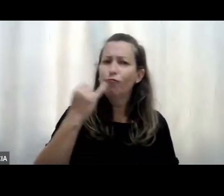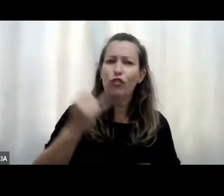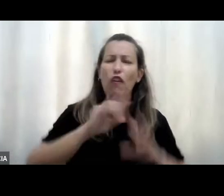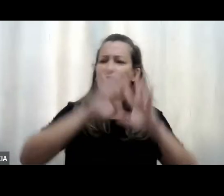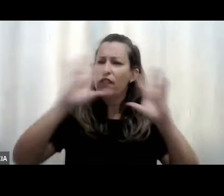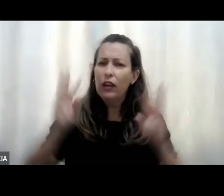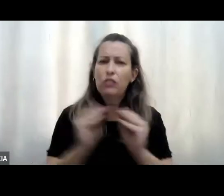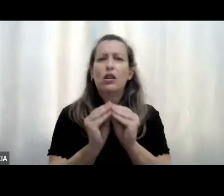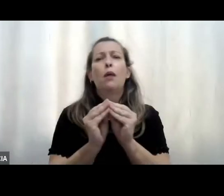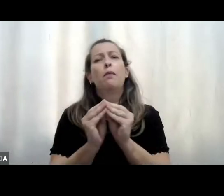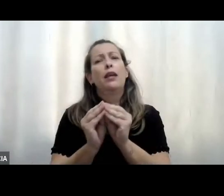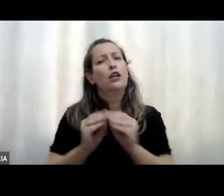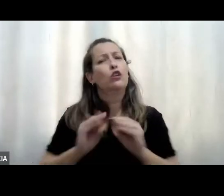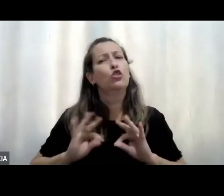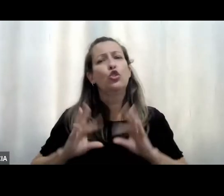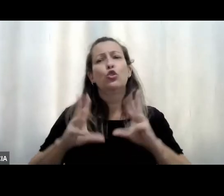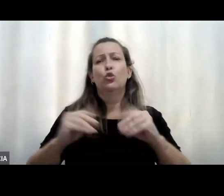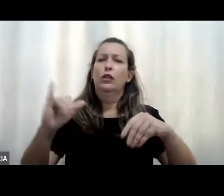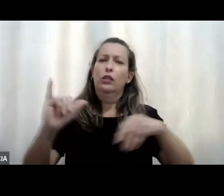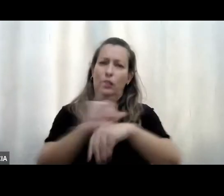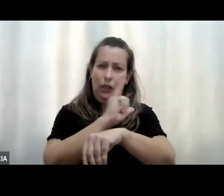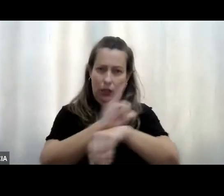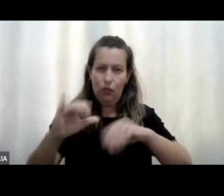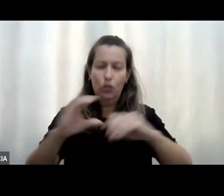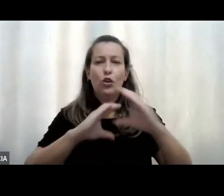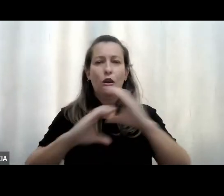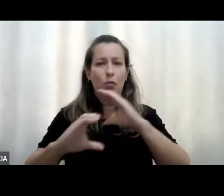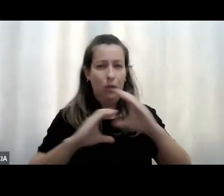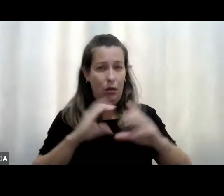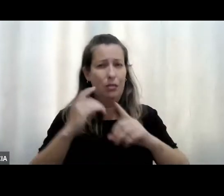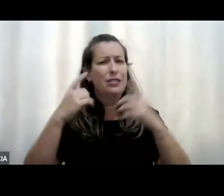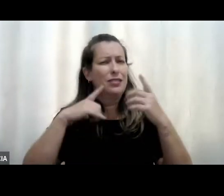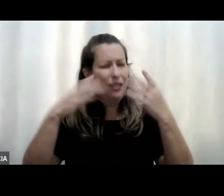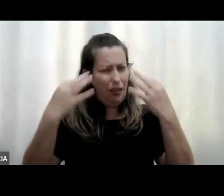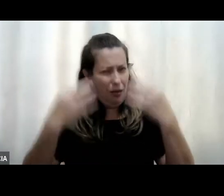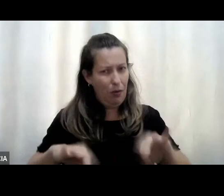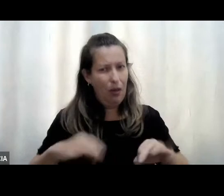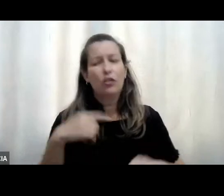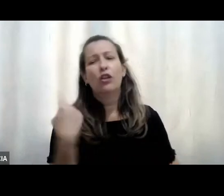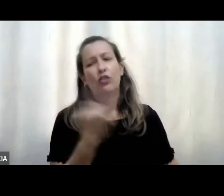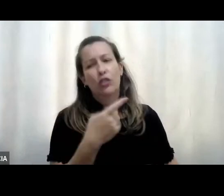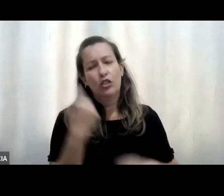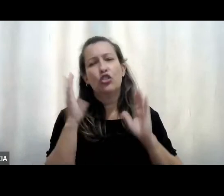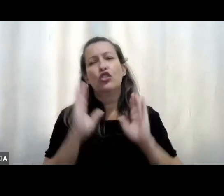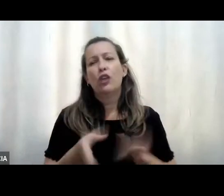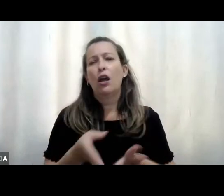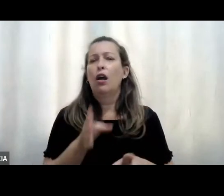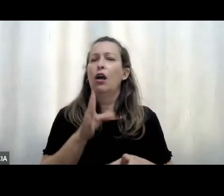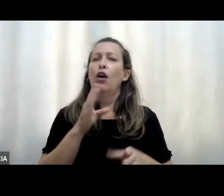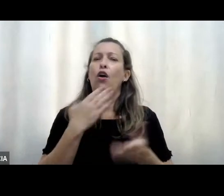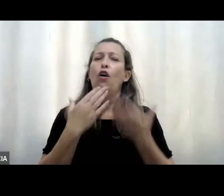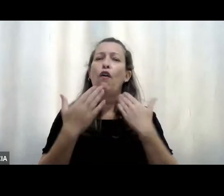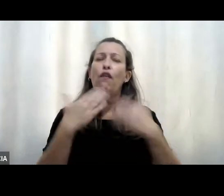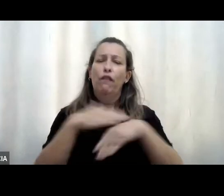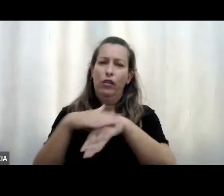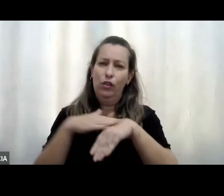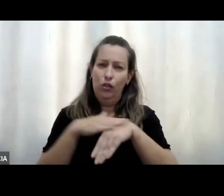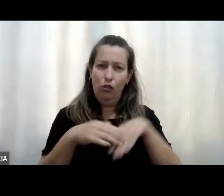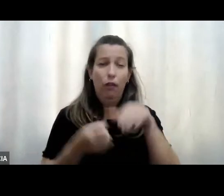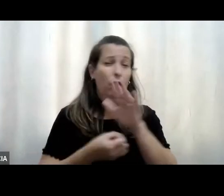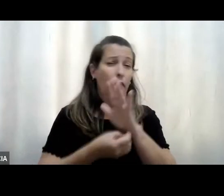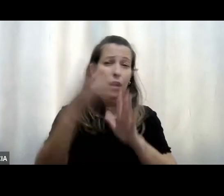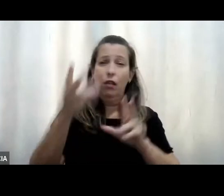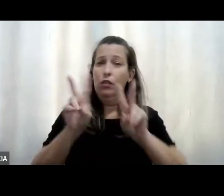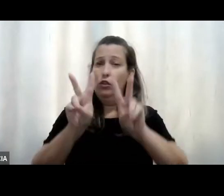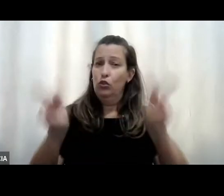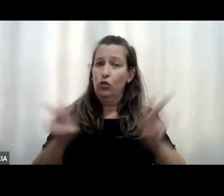de comunicação, né? Que certamente a gente já conversou várias vezes sobre isso. Nem todo mundo, como o Rogério mesmo pontuou na fala